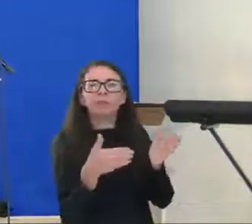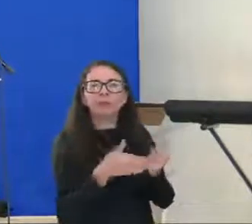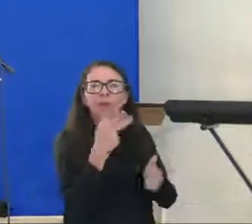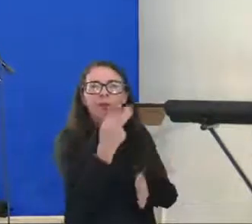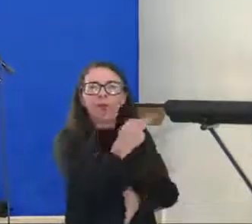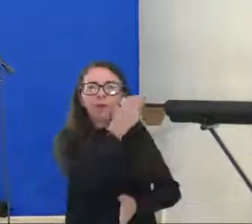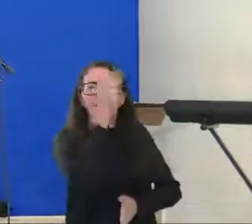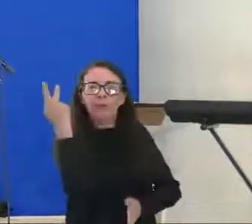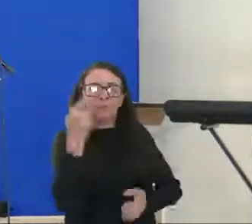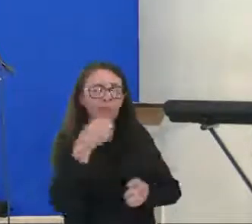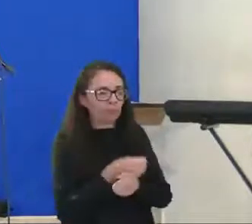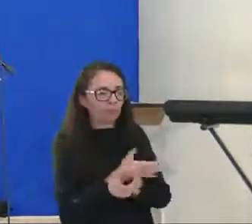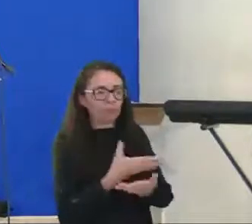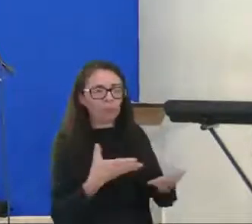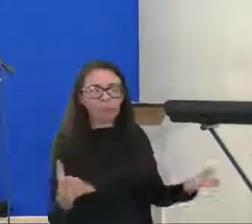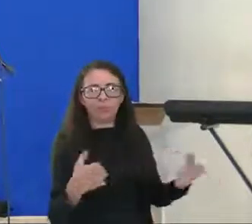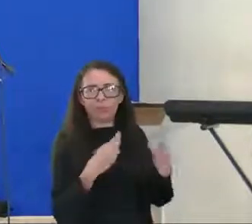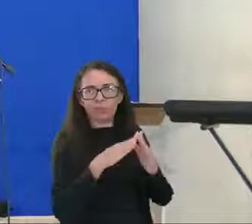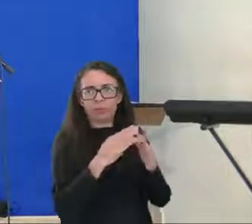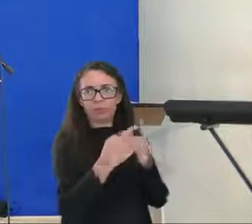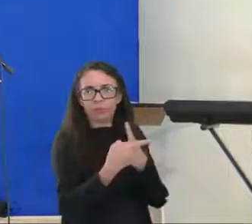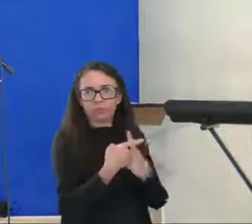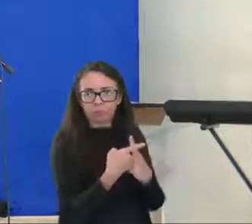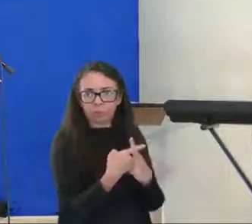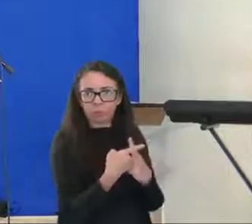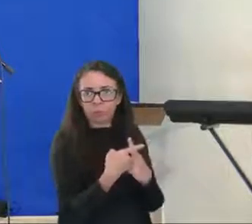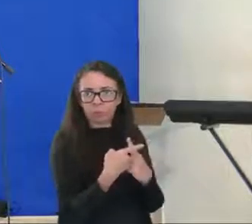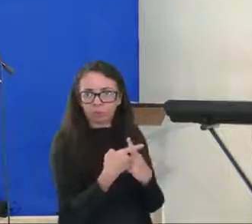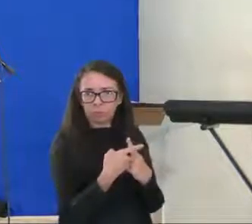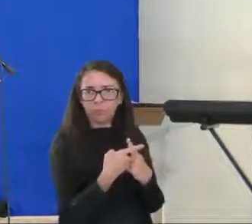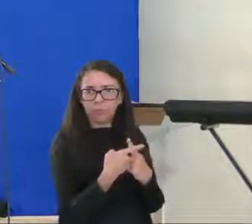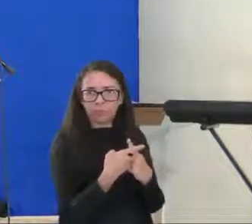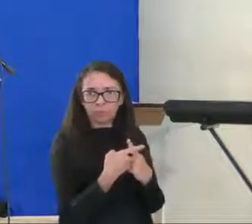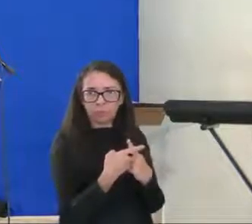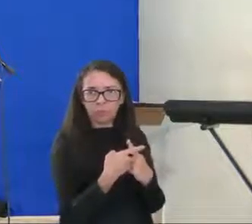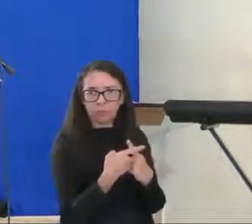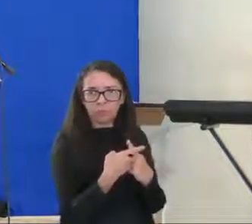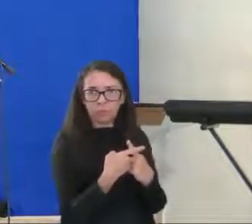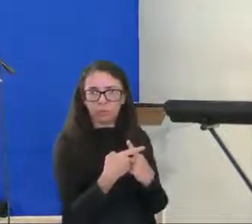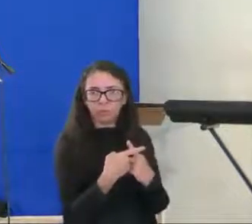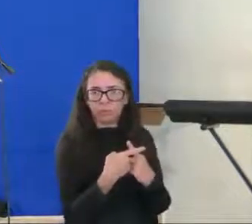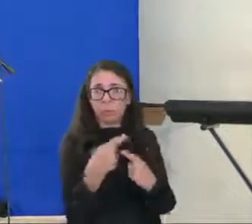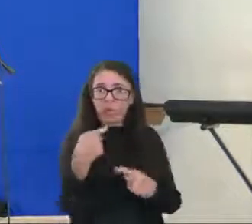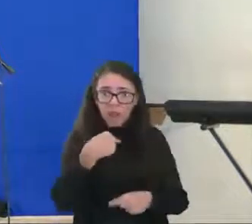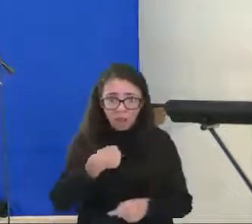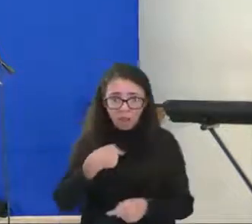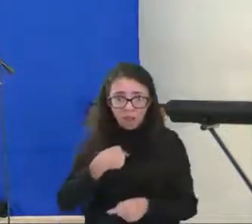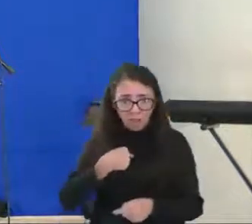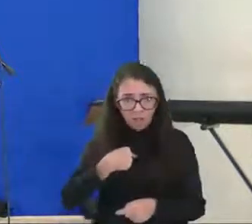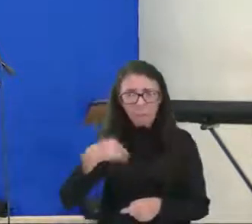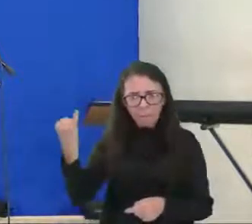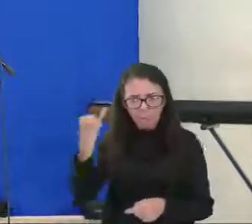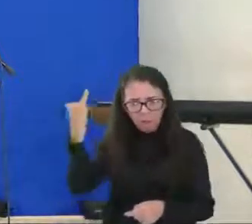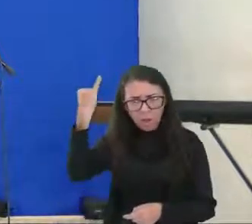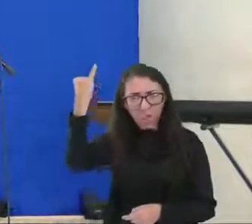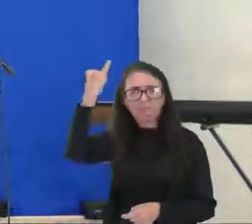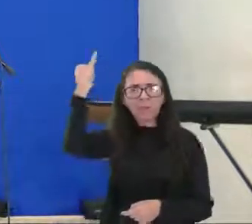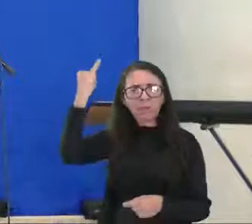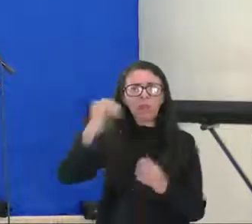os que nos parecem menos dignos no corpo, a este damos muito maior honra. Olha!